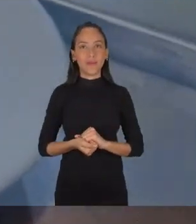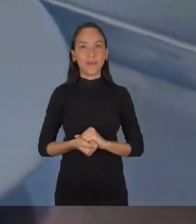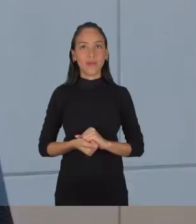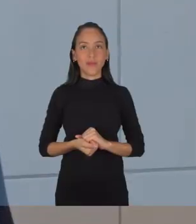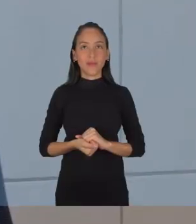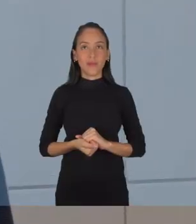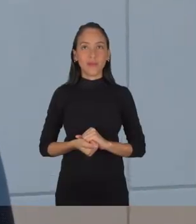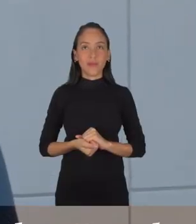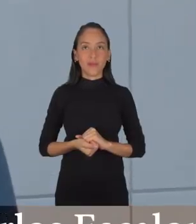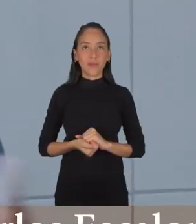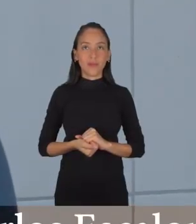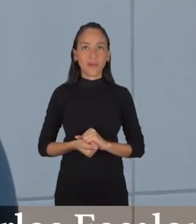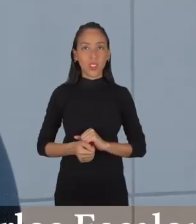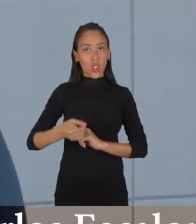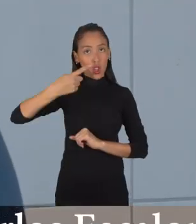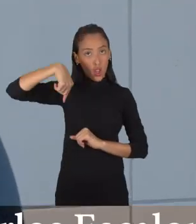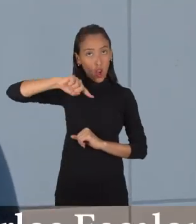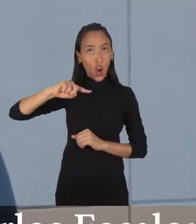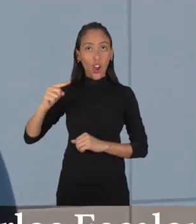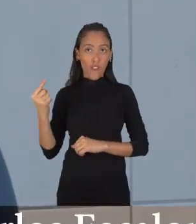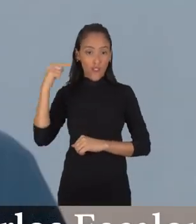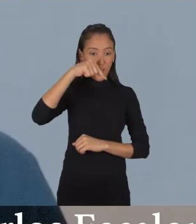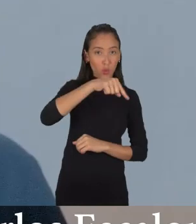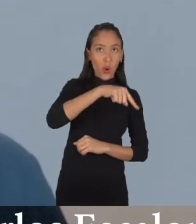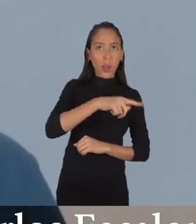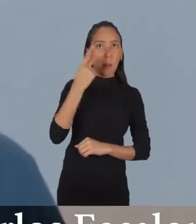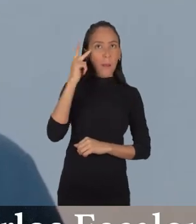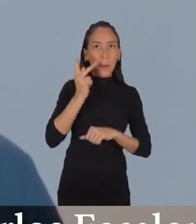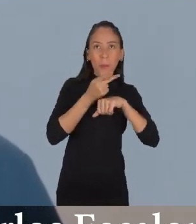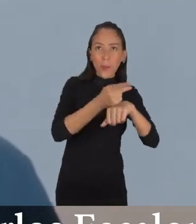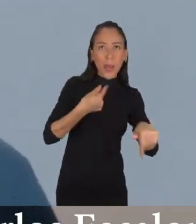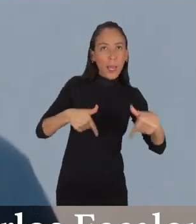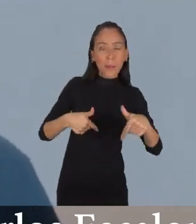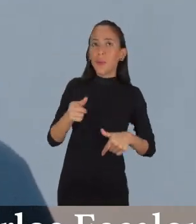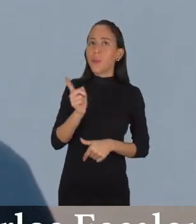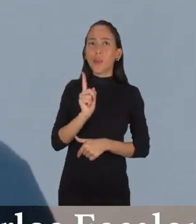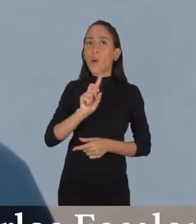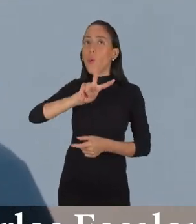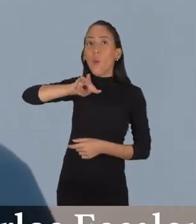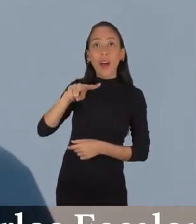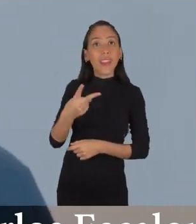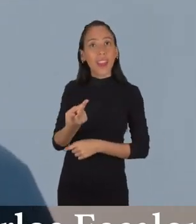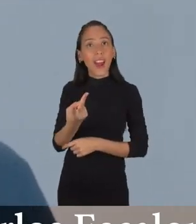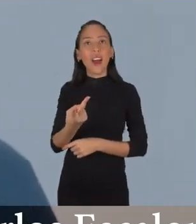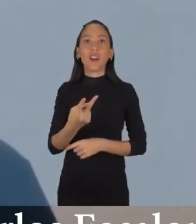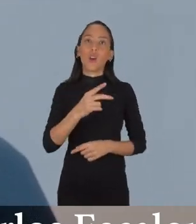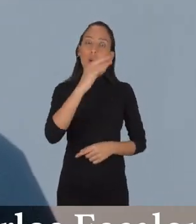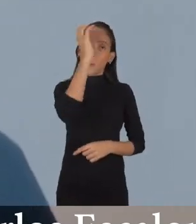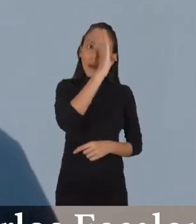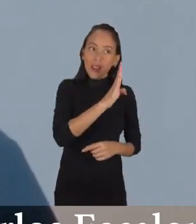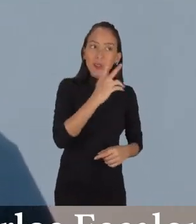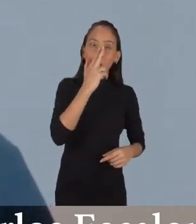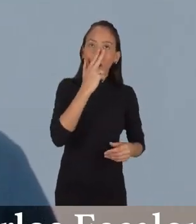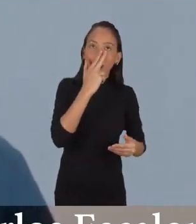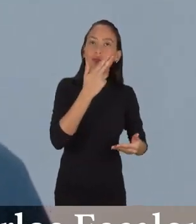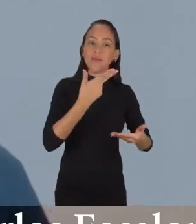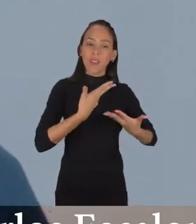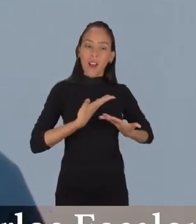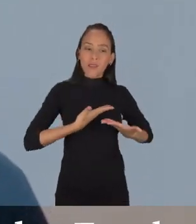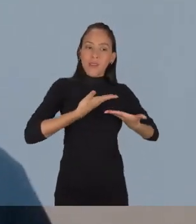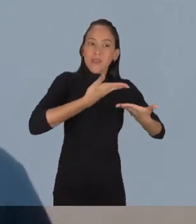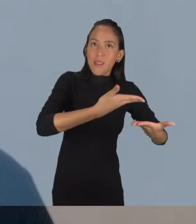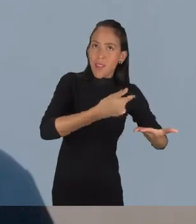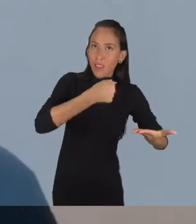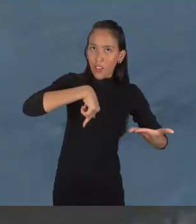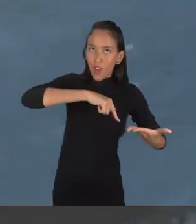Nós não estamos vindo para cá para ter emprego, é tudo o contrário. Assim como o Brasil abriu a porta para nós, a gente tem que ser